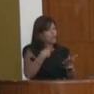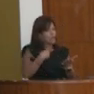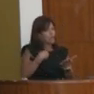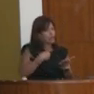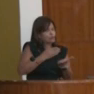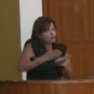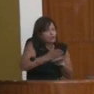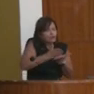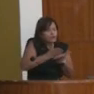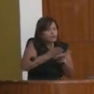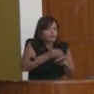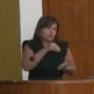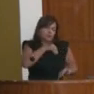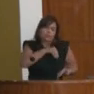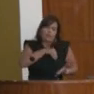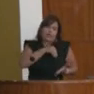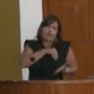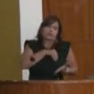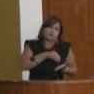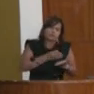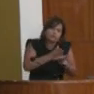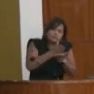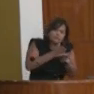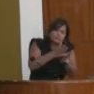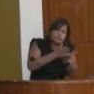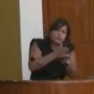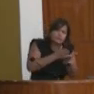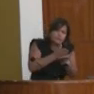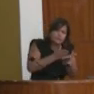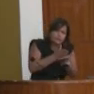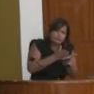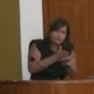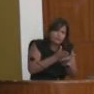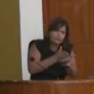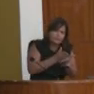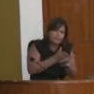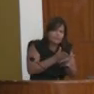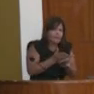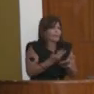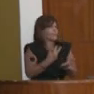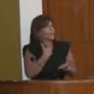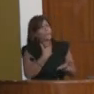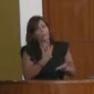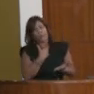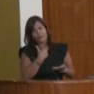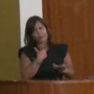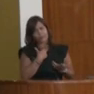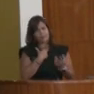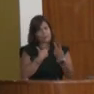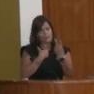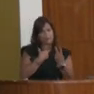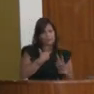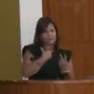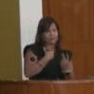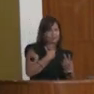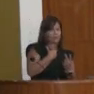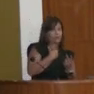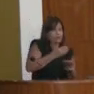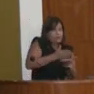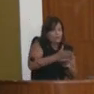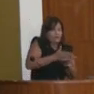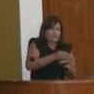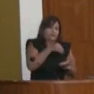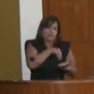e cumprir duas pessoas da cota. Aí é uma atitude discriminatória, na verdade